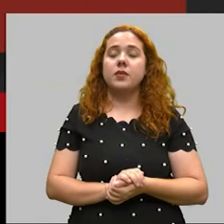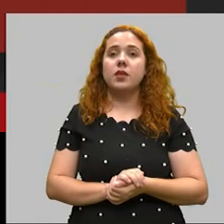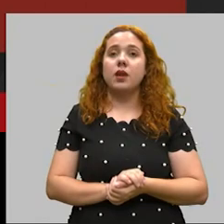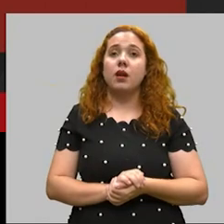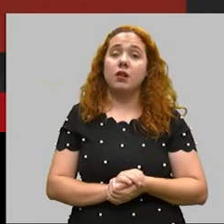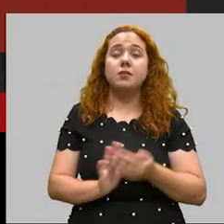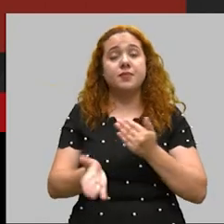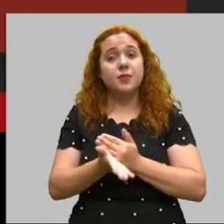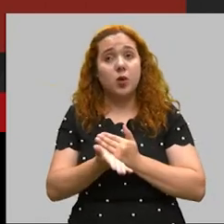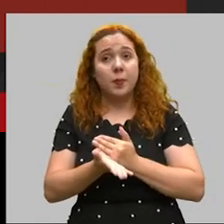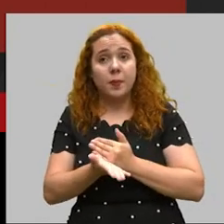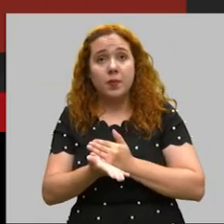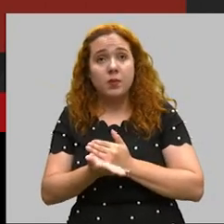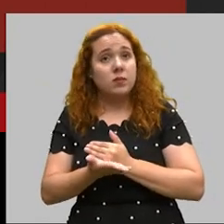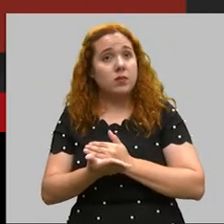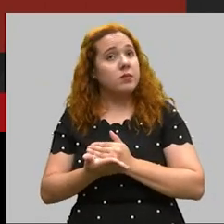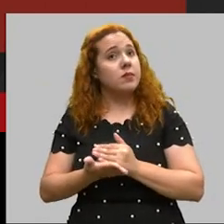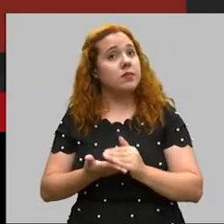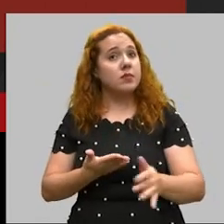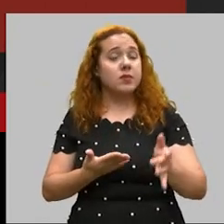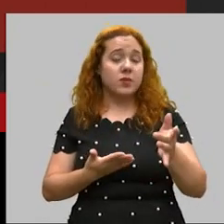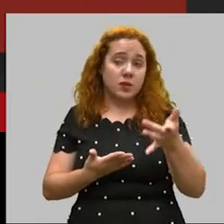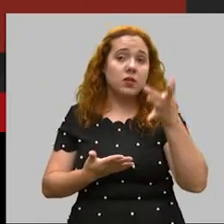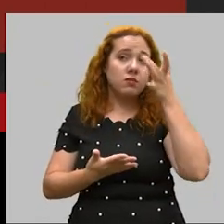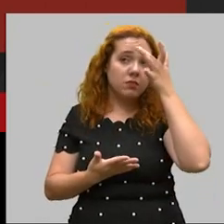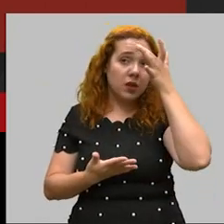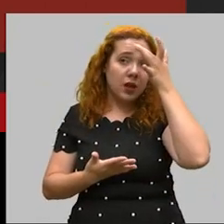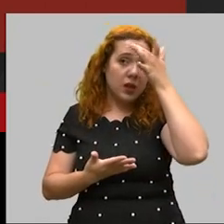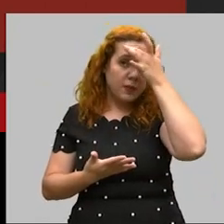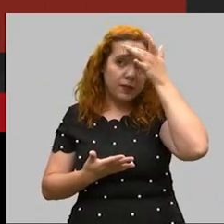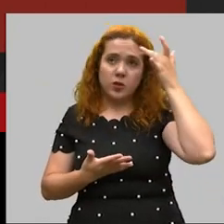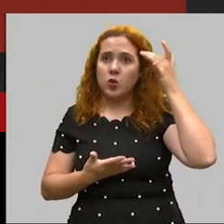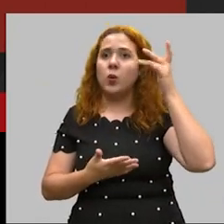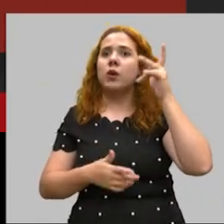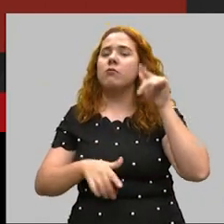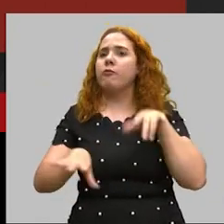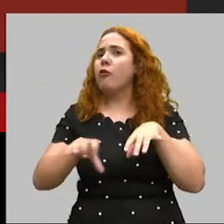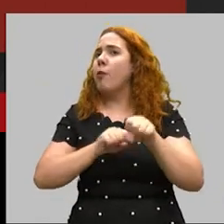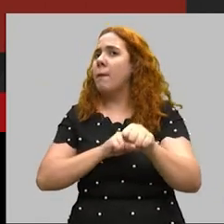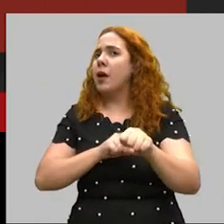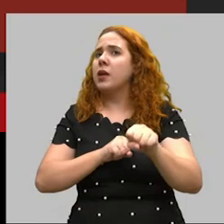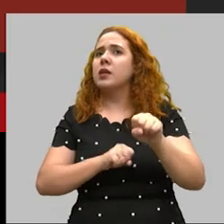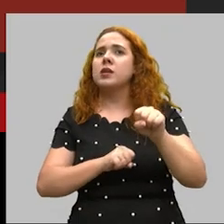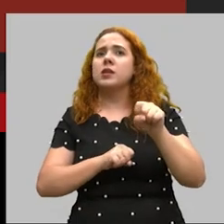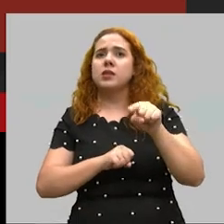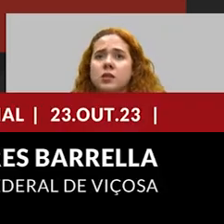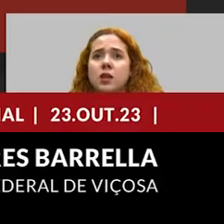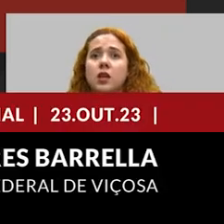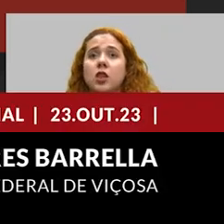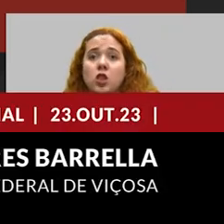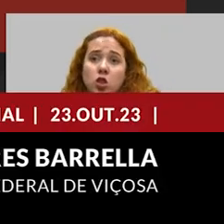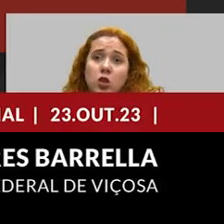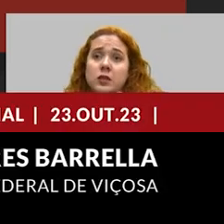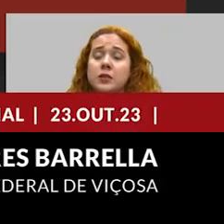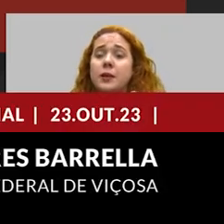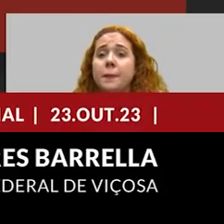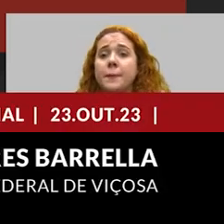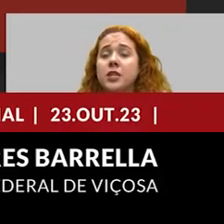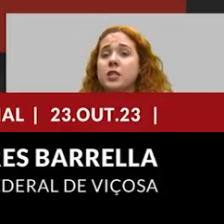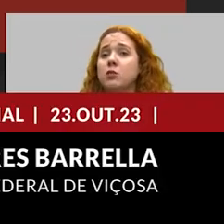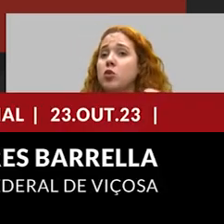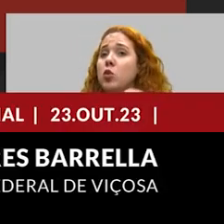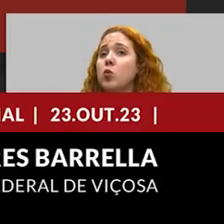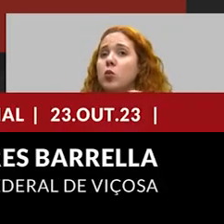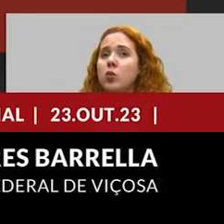começar minha fala sem falar quem é esse profissional formado da ndoc né porque a gente tem que lutar da mesma forma como a gente luta na